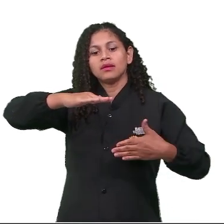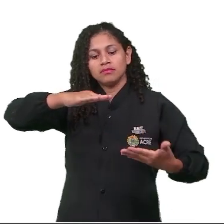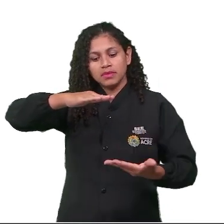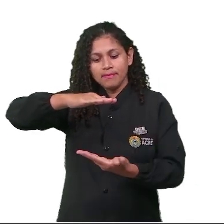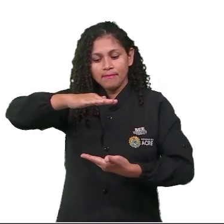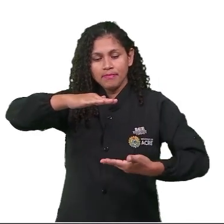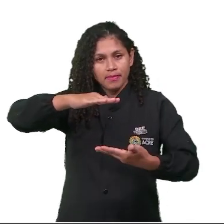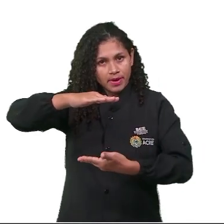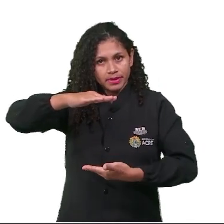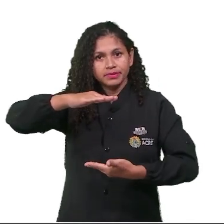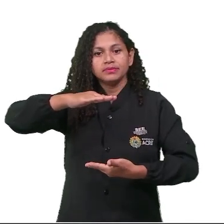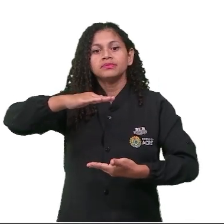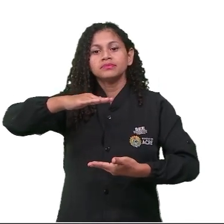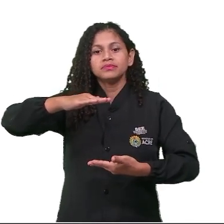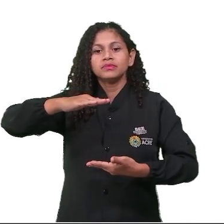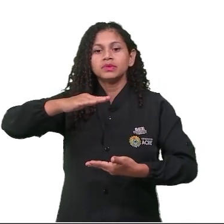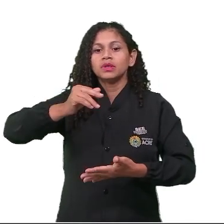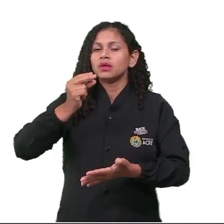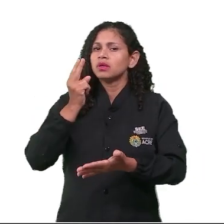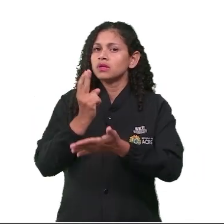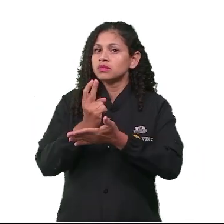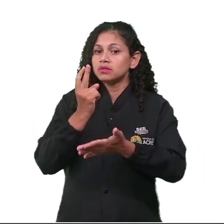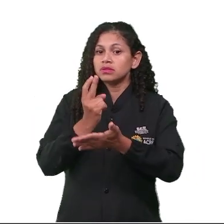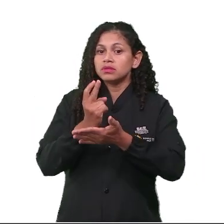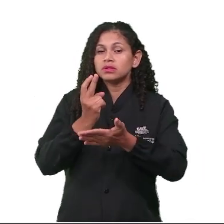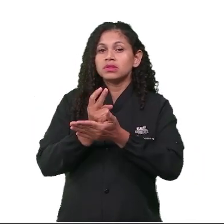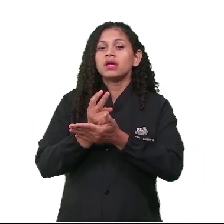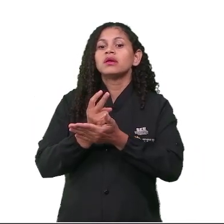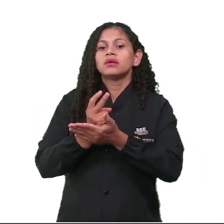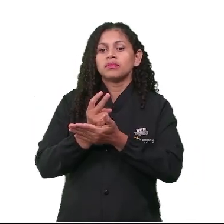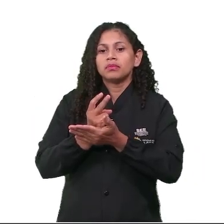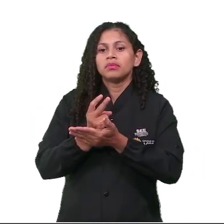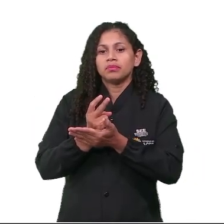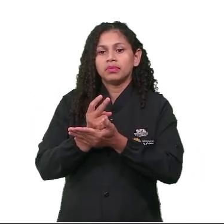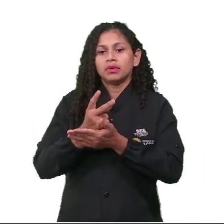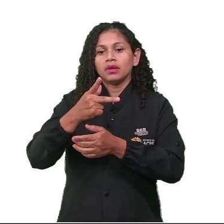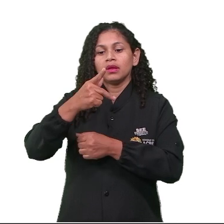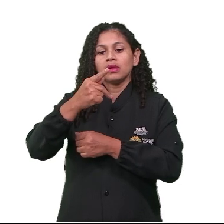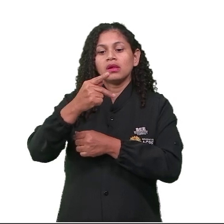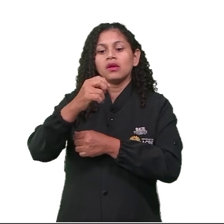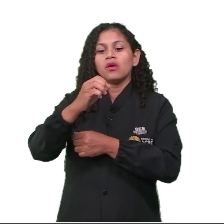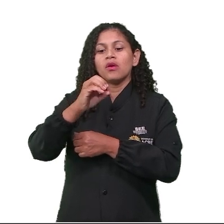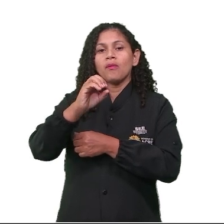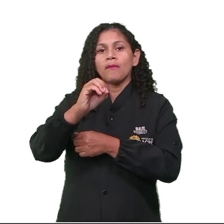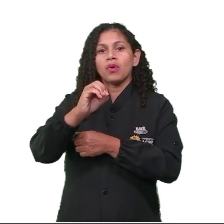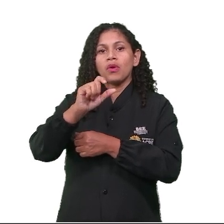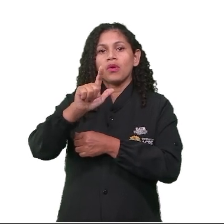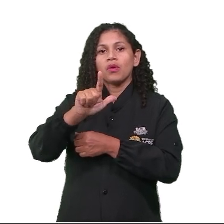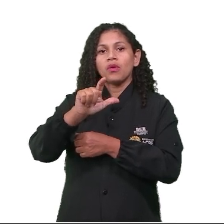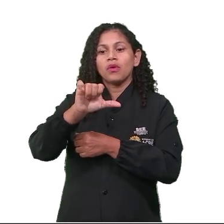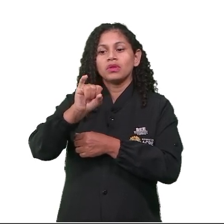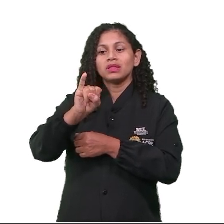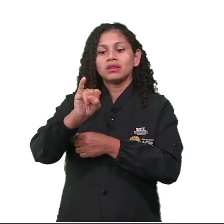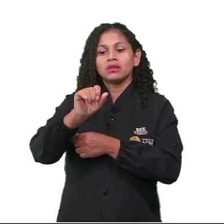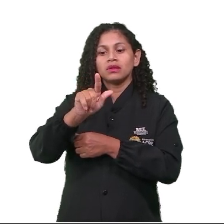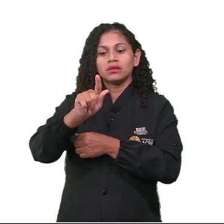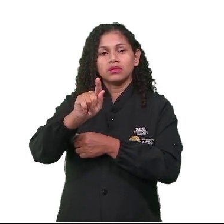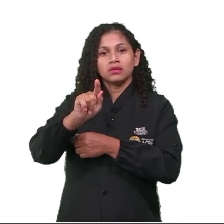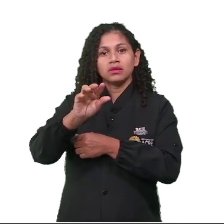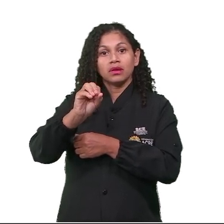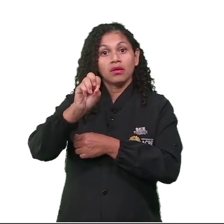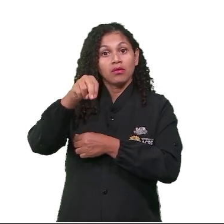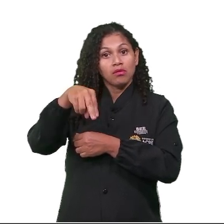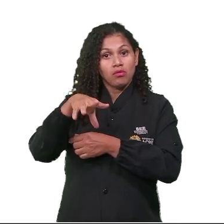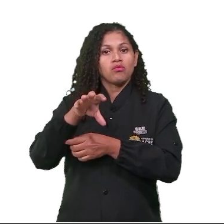como embaixo, são sempre o quê? São sempre polígonos. E dependendo do polígono que está